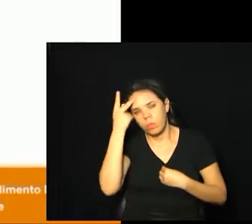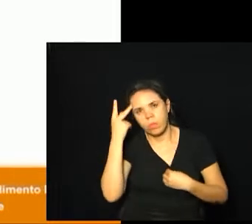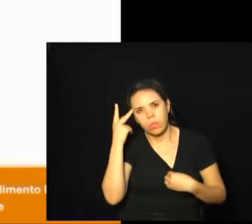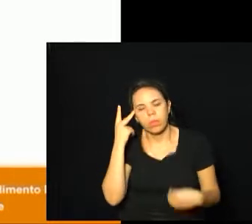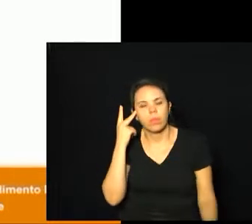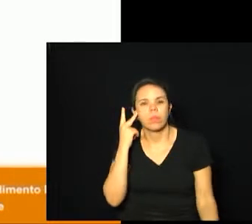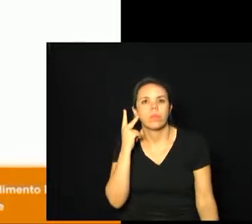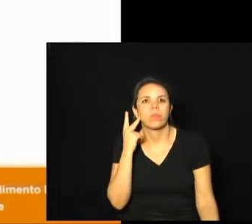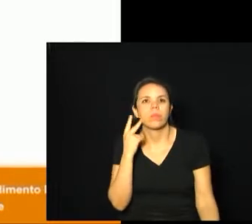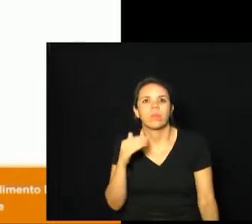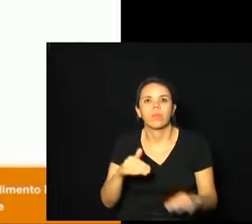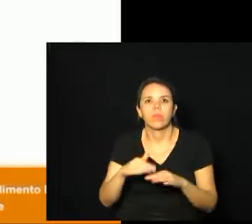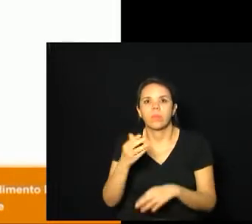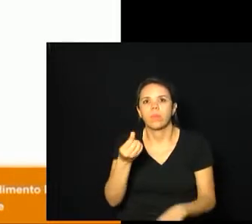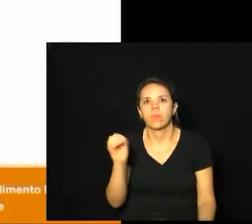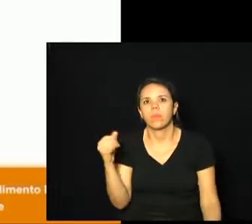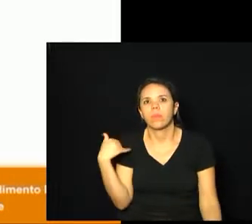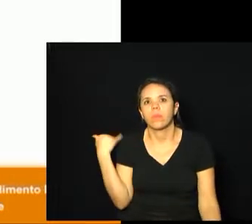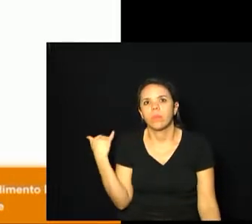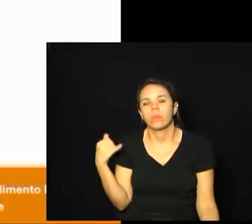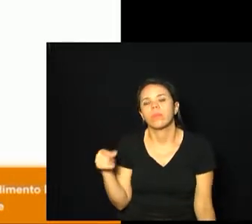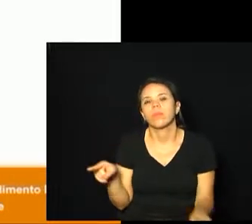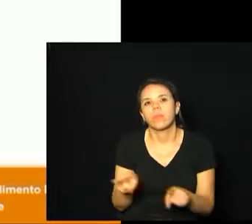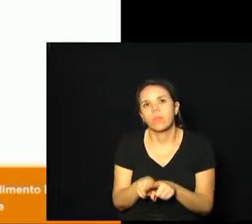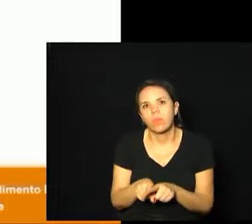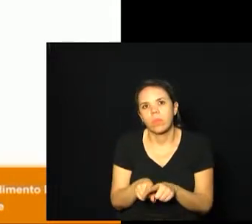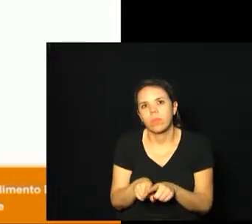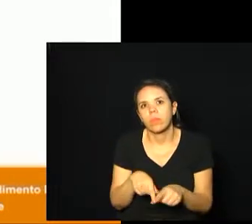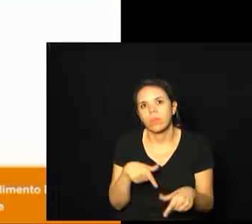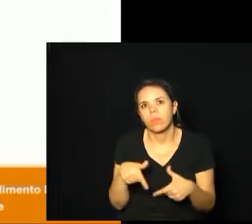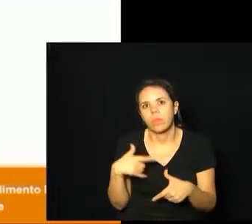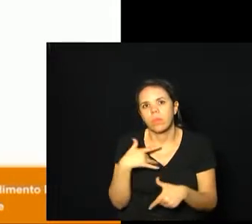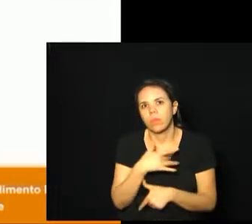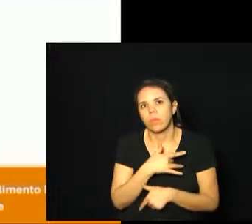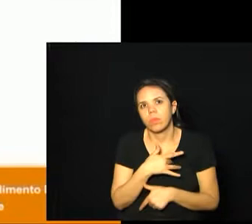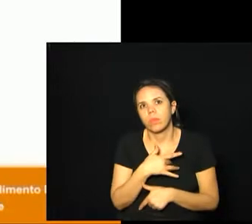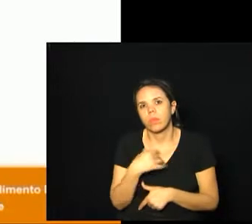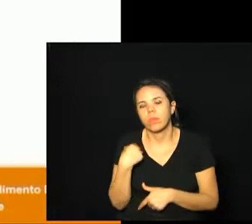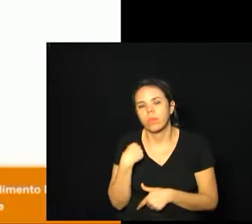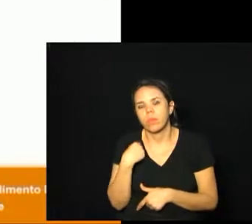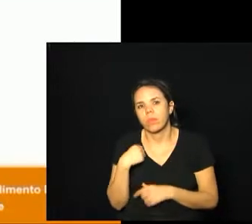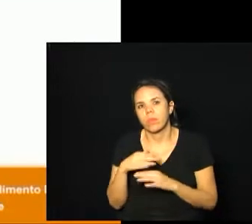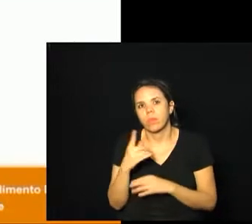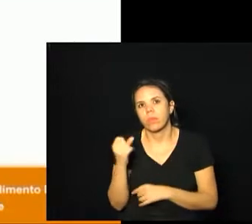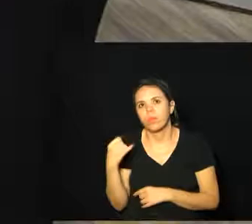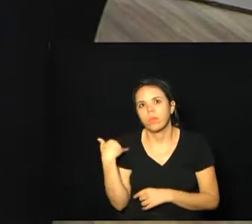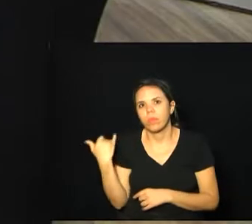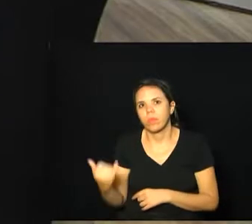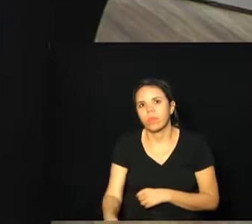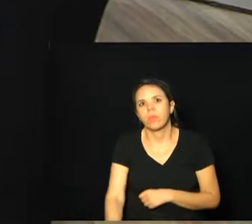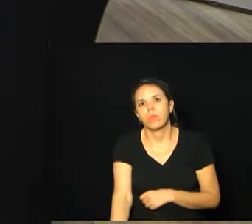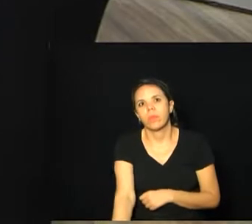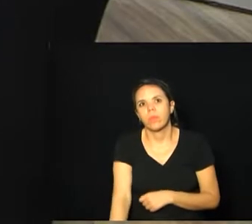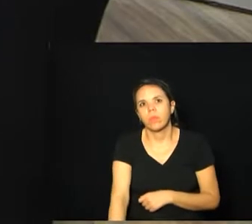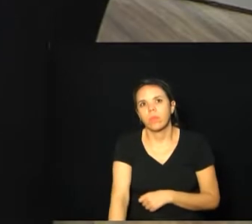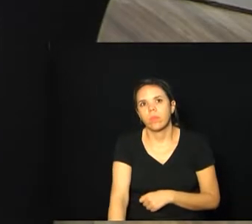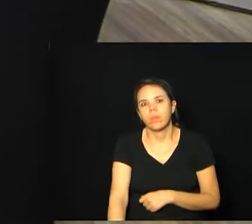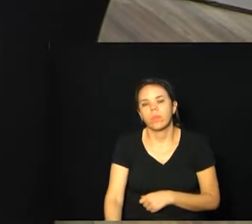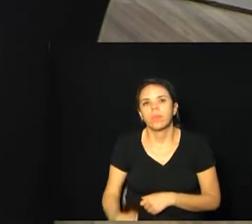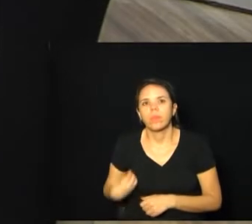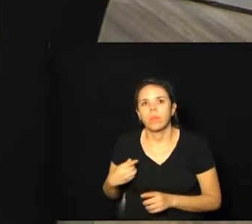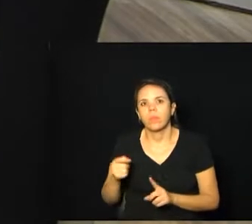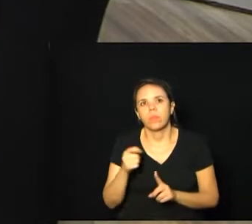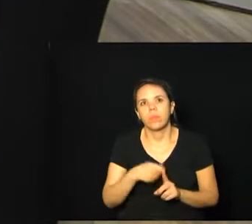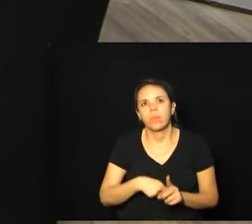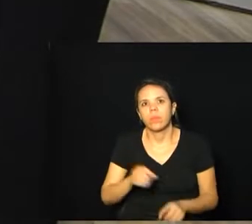pessoas maiores de 60 anos e também para trabalhadores da área da saúde maiores de 18 anos. Mirna Abreu, estamos no